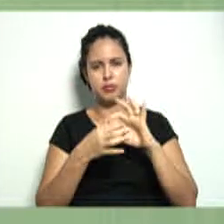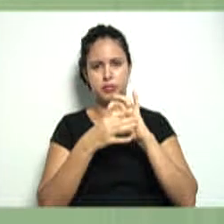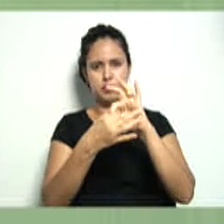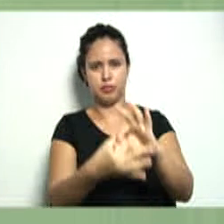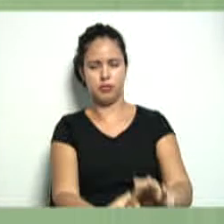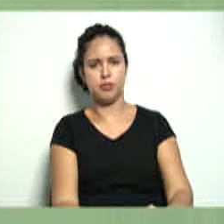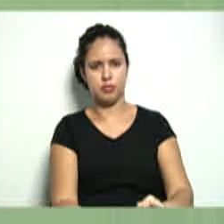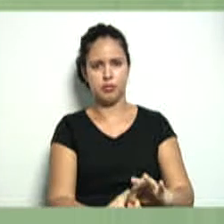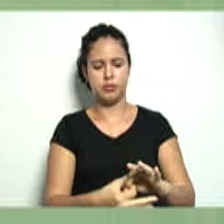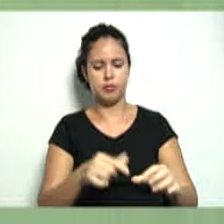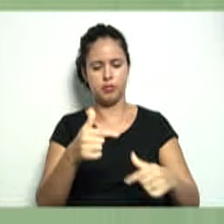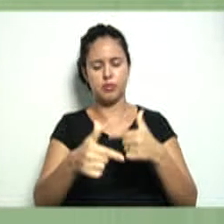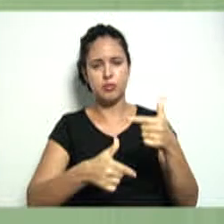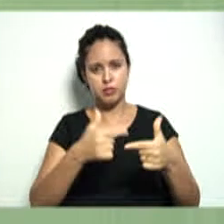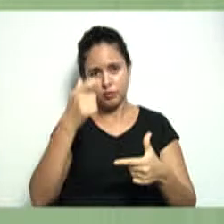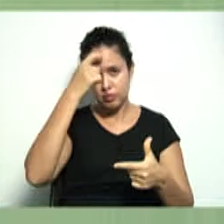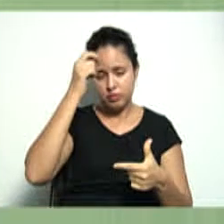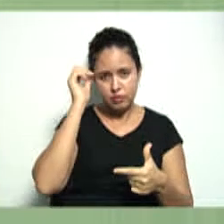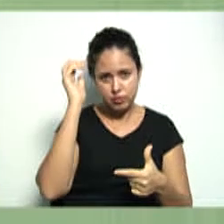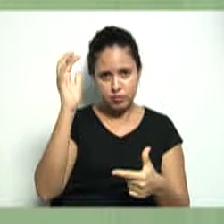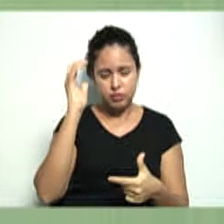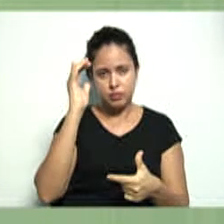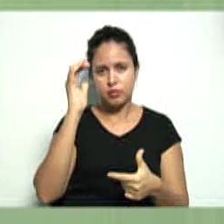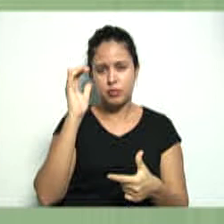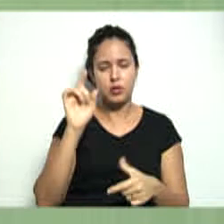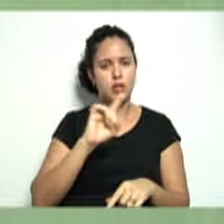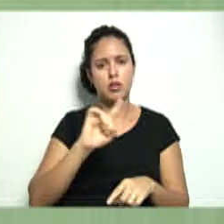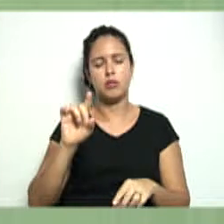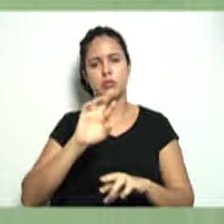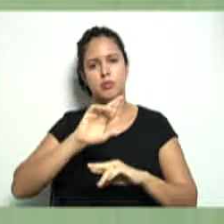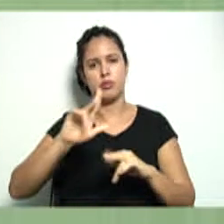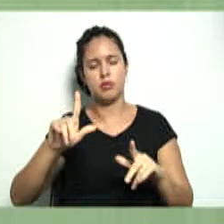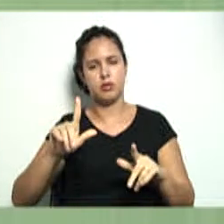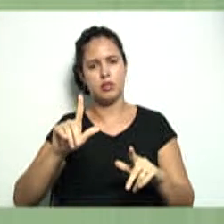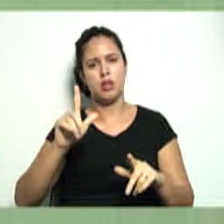com o trabalho intelectual. Isso aqui está falando do